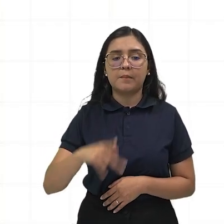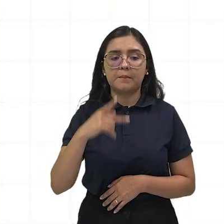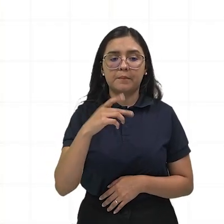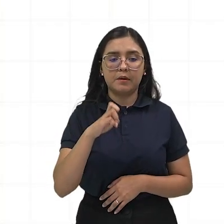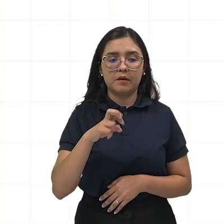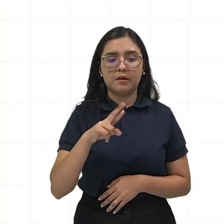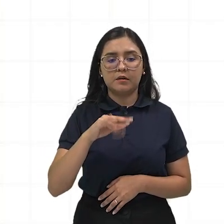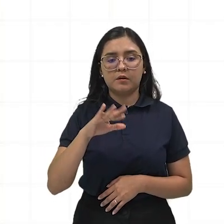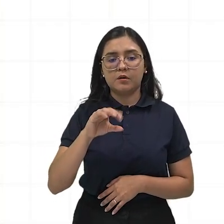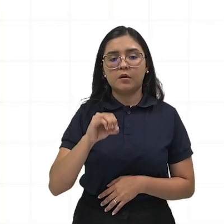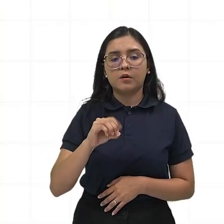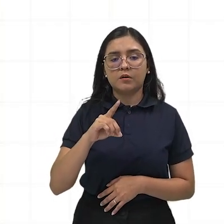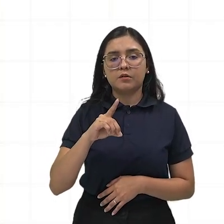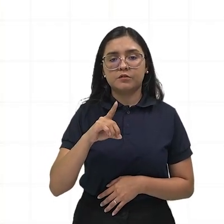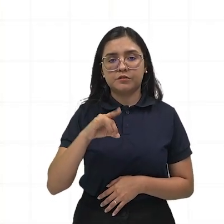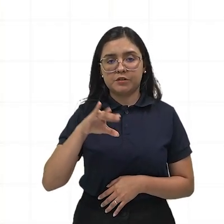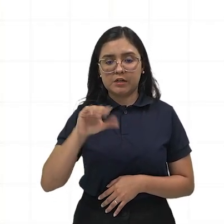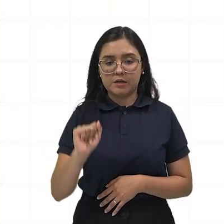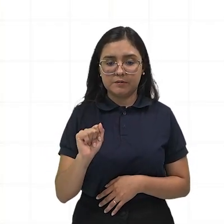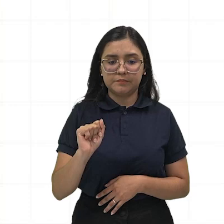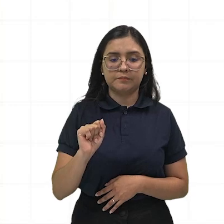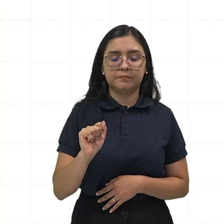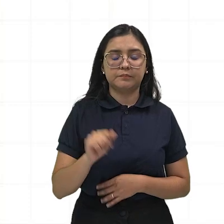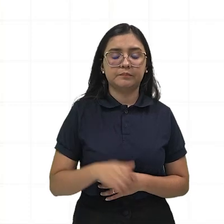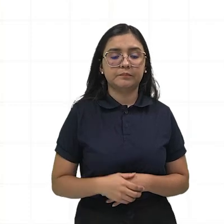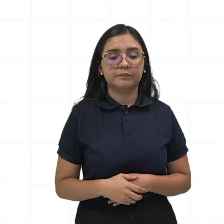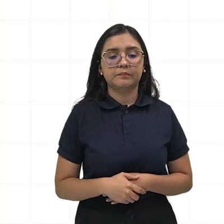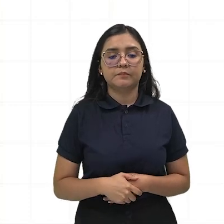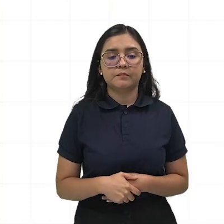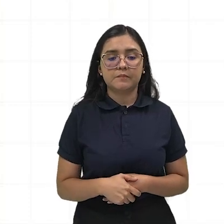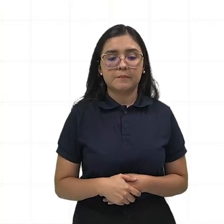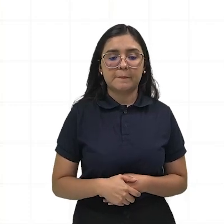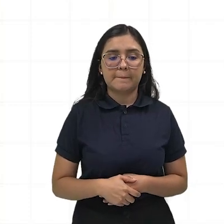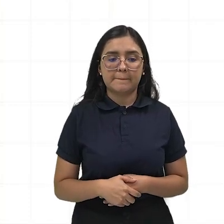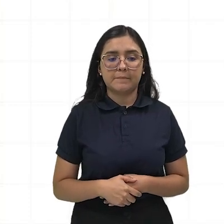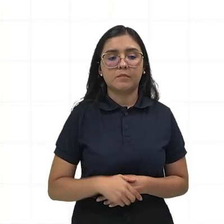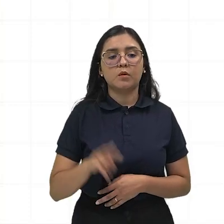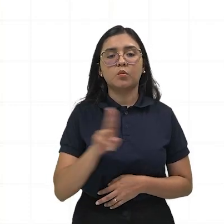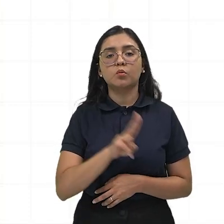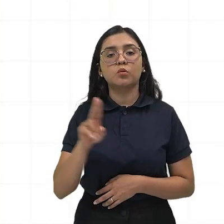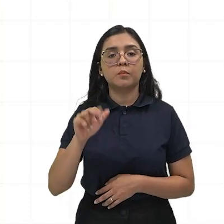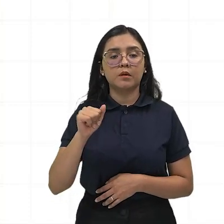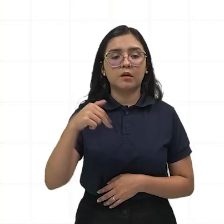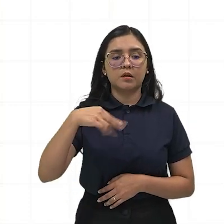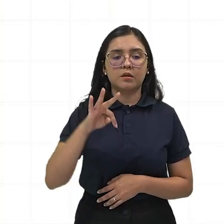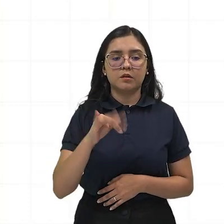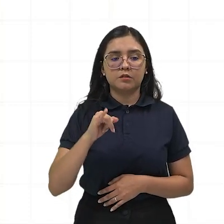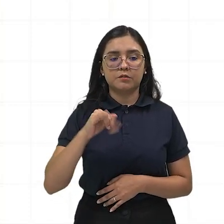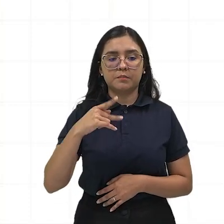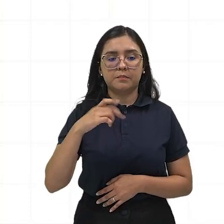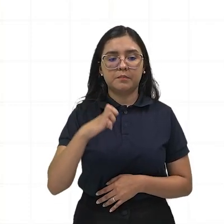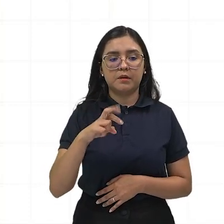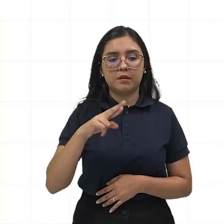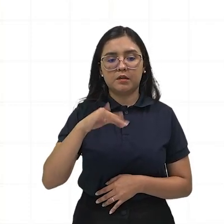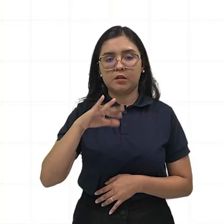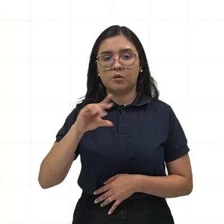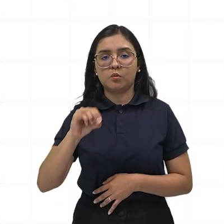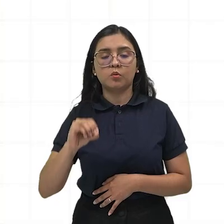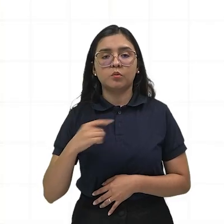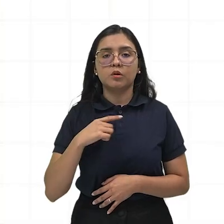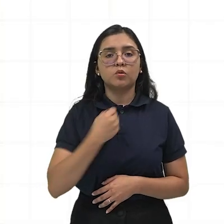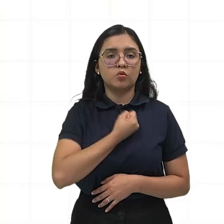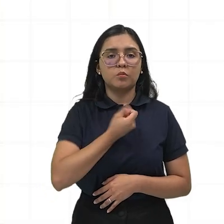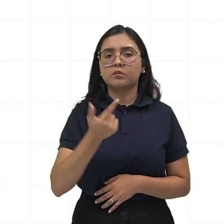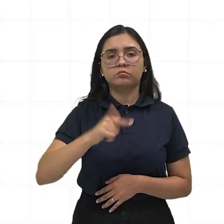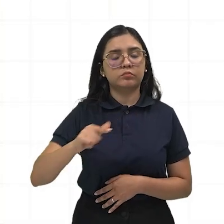é conhecida como o quê? Daqui, é conhecida como antiperíodo, é aquilo que não se repete,